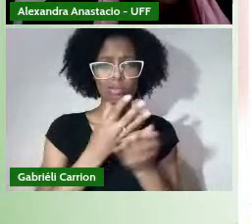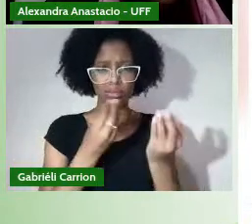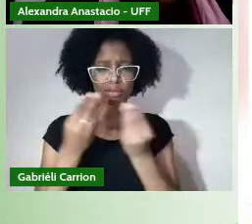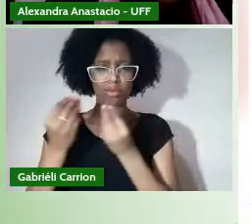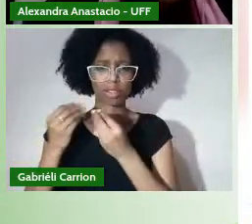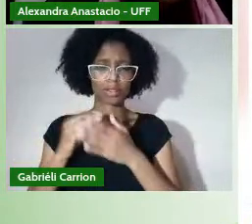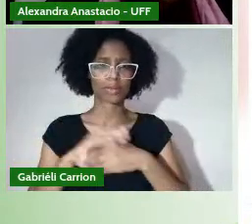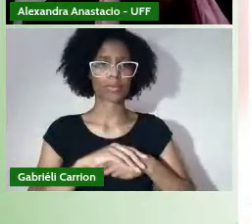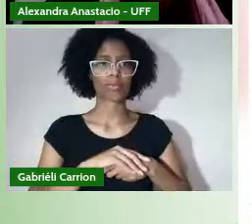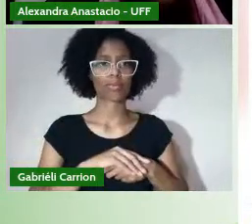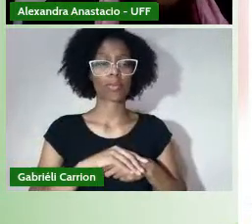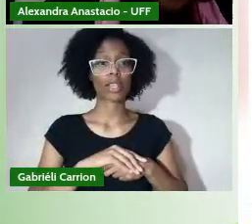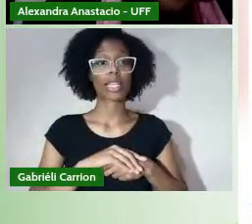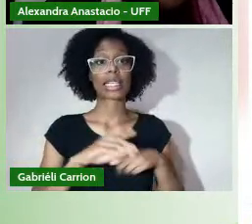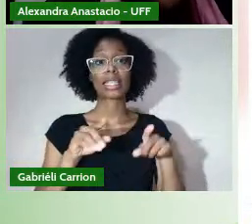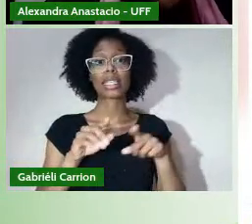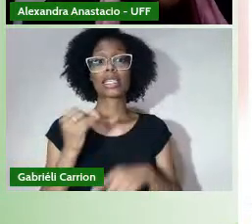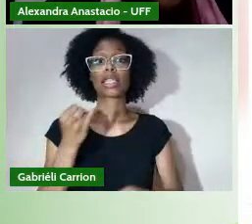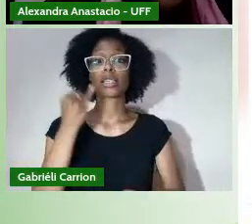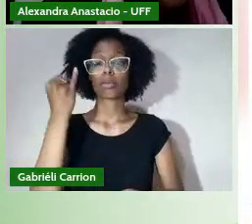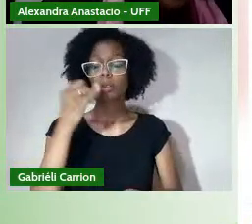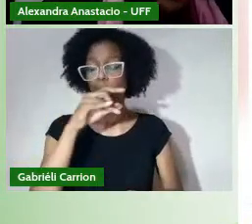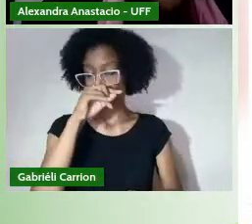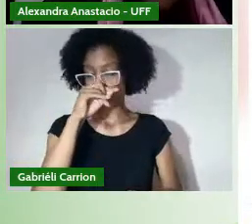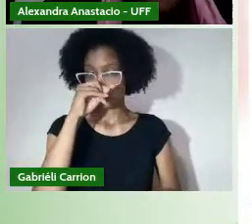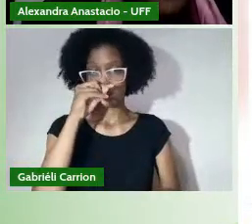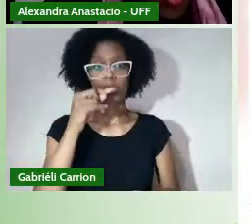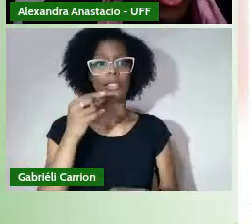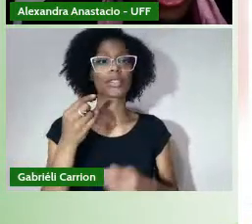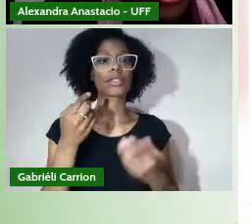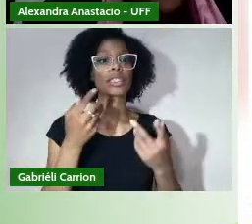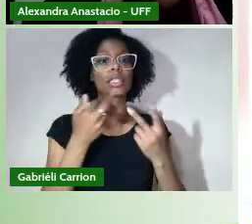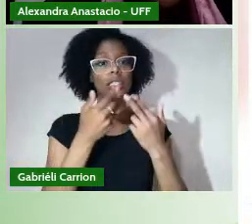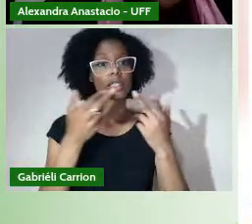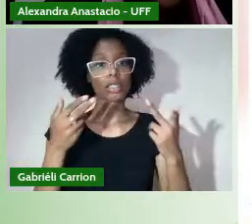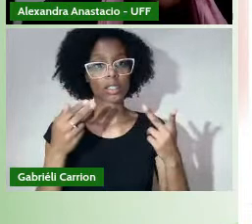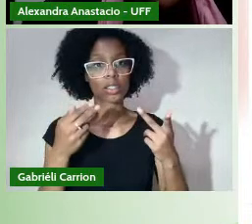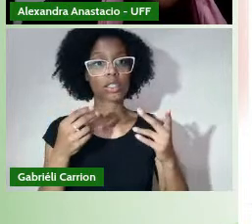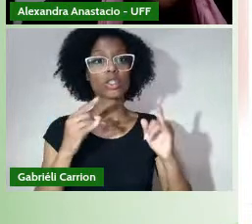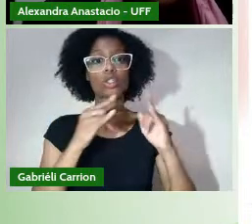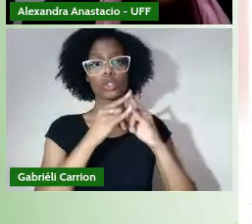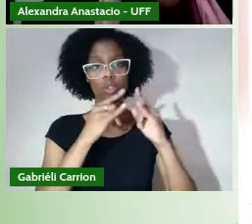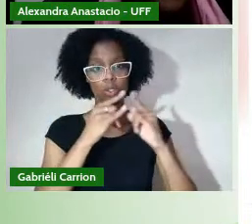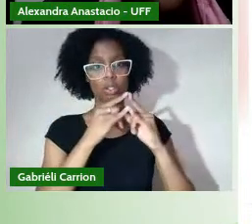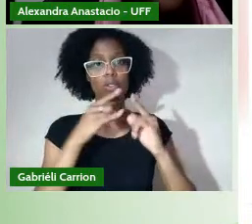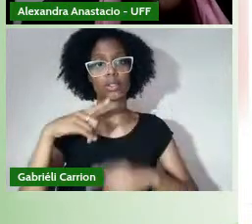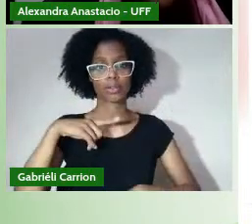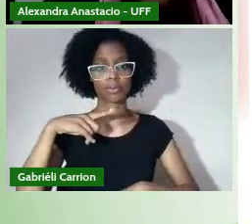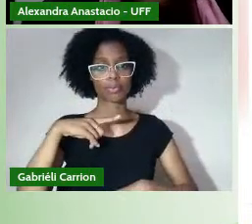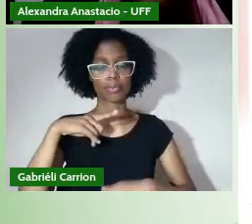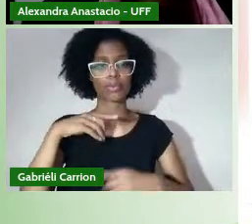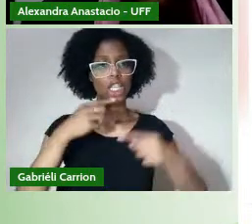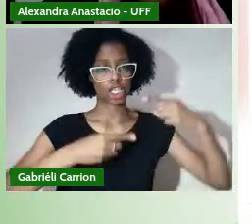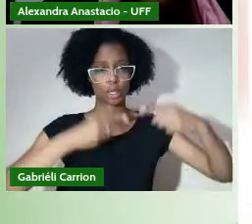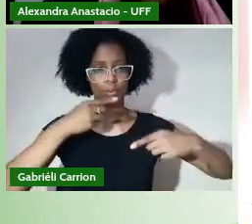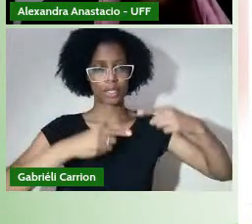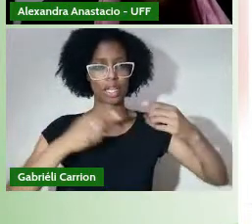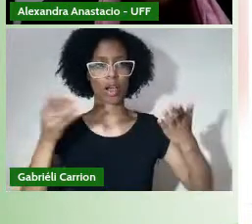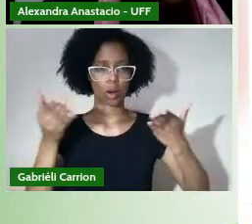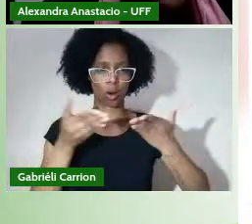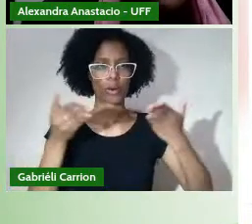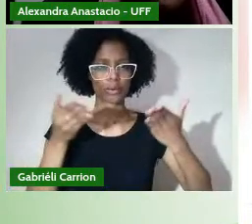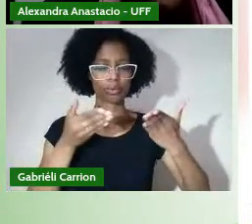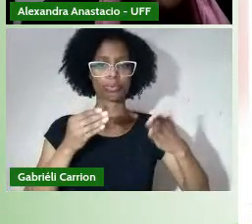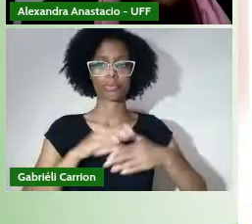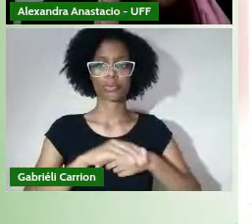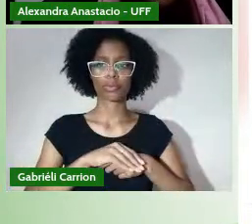E aí é muito importante algumas ações institucionais. Eu quis trazer pouquíssimas para a gente poder debater, né?